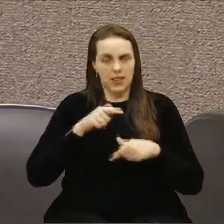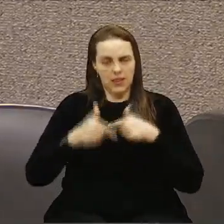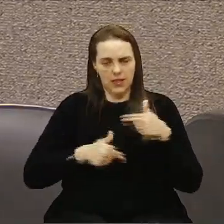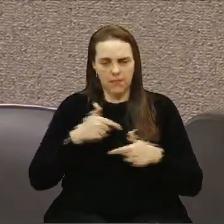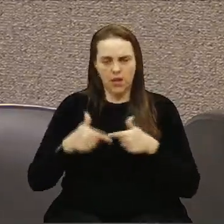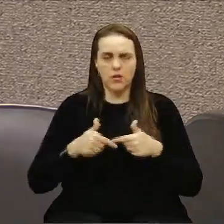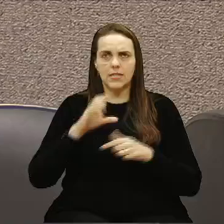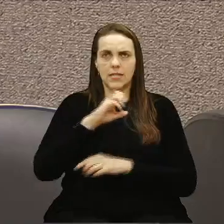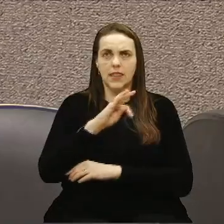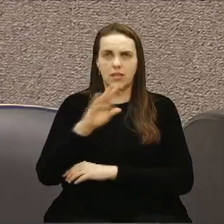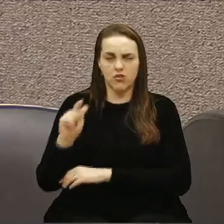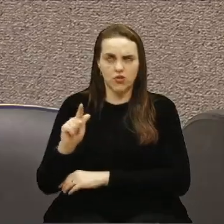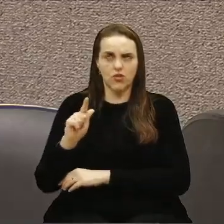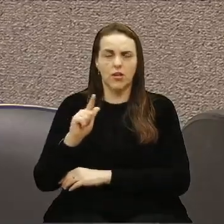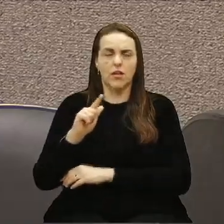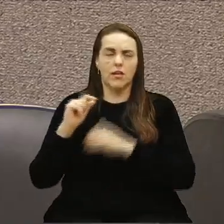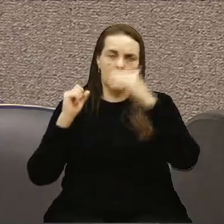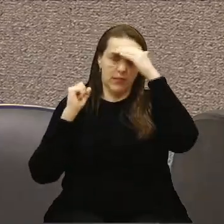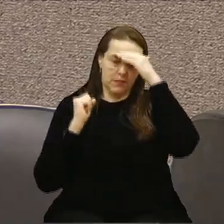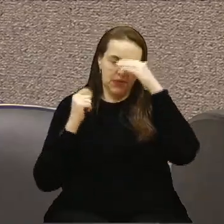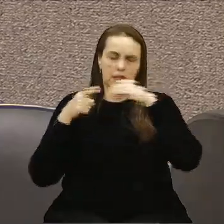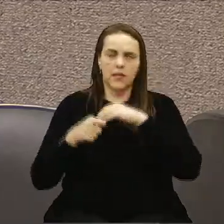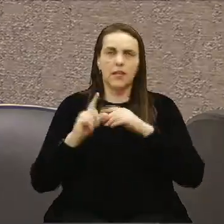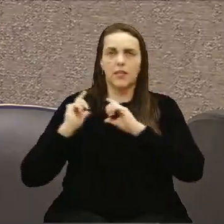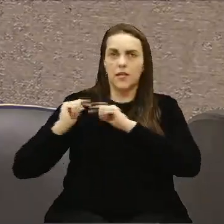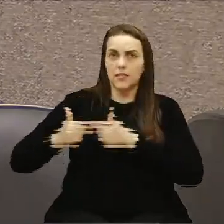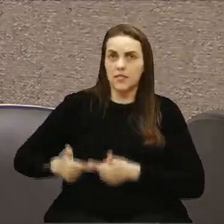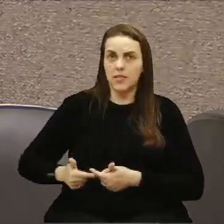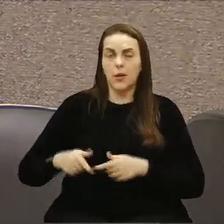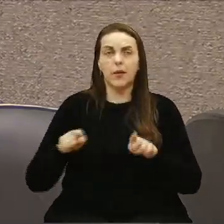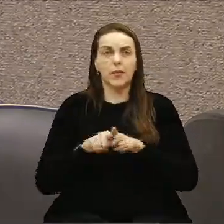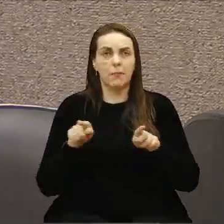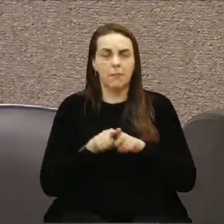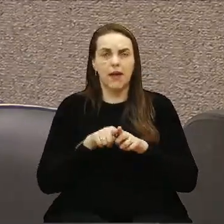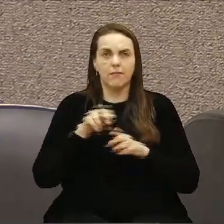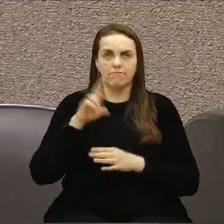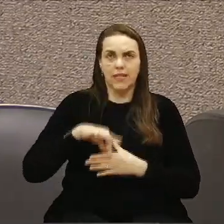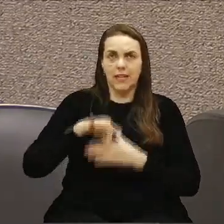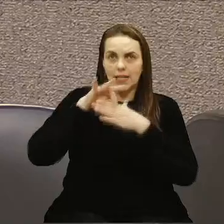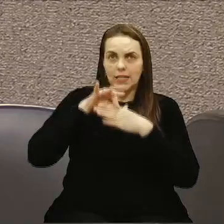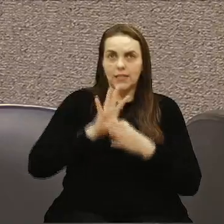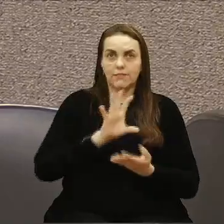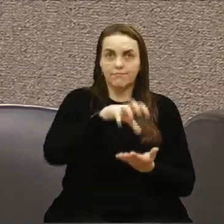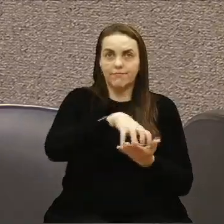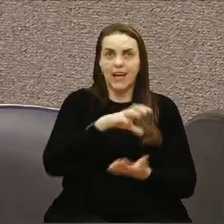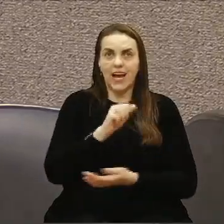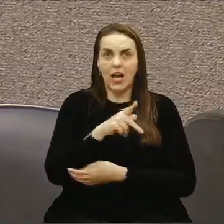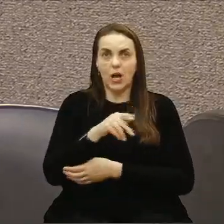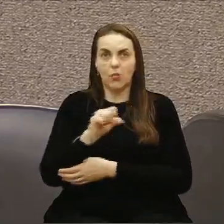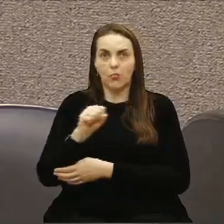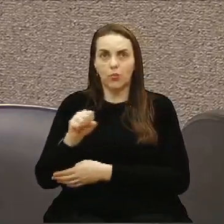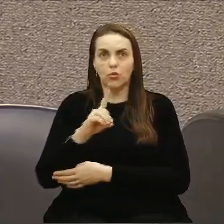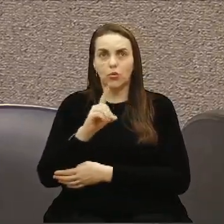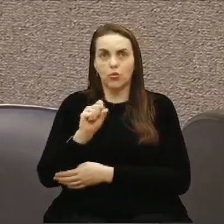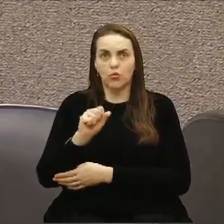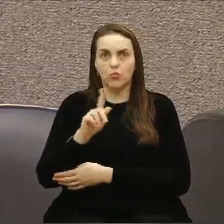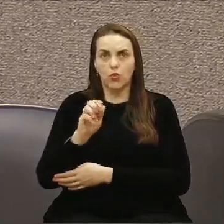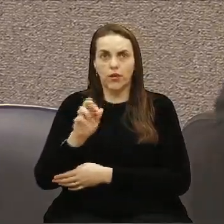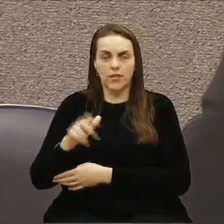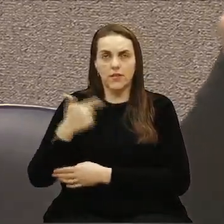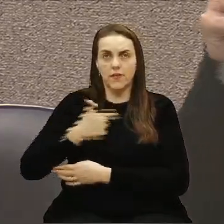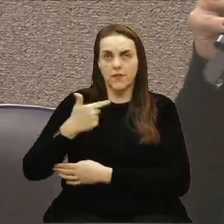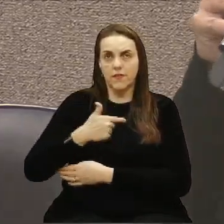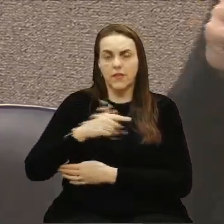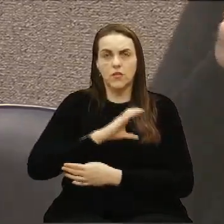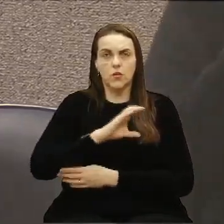Imigrantes e Tradição, ele foi patrão do Campo dos Bugres, ele foi conselheiro do MTG por vários anos, ele foi nosso vice-coordenador da